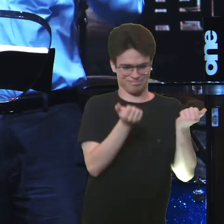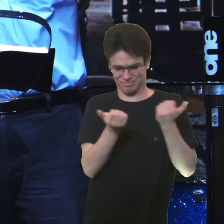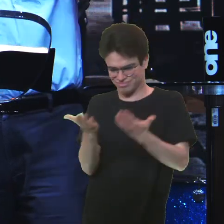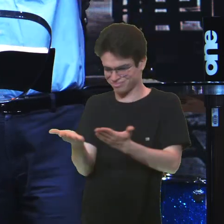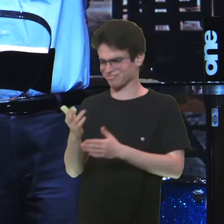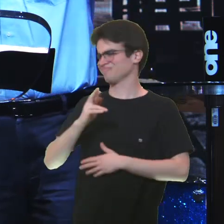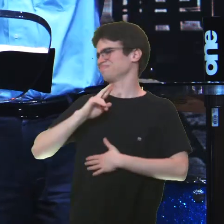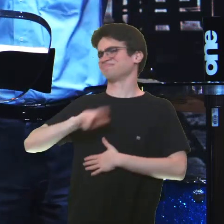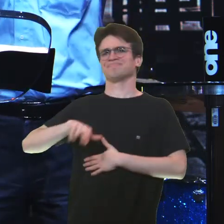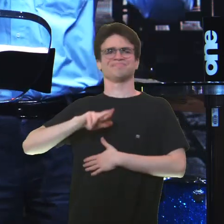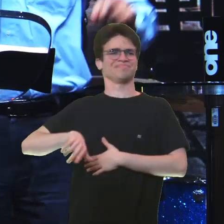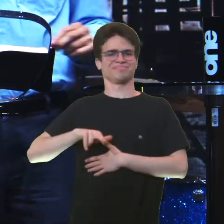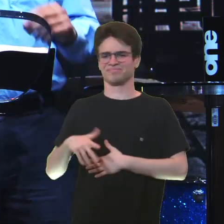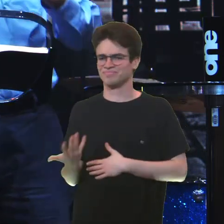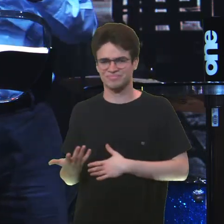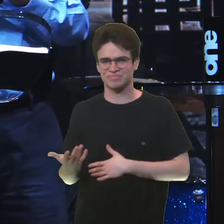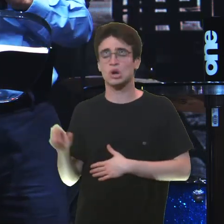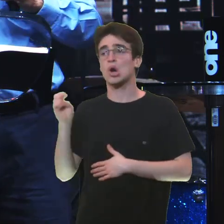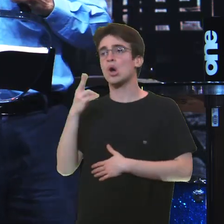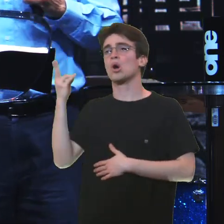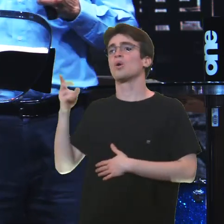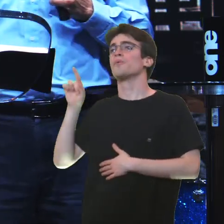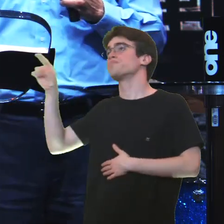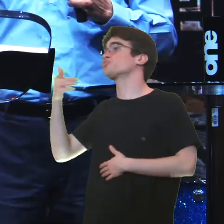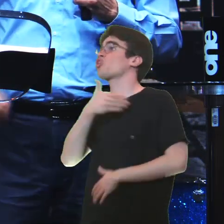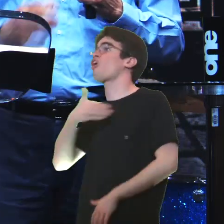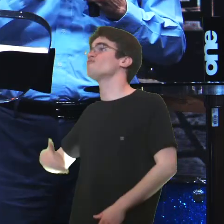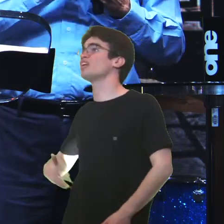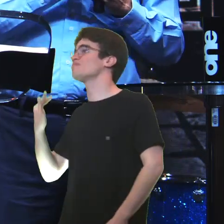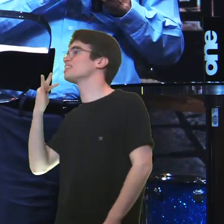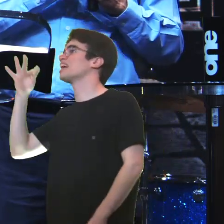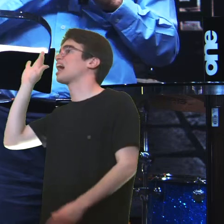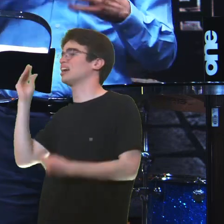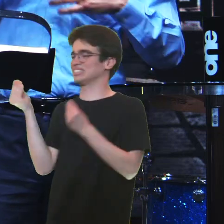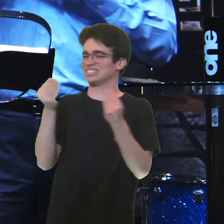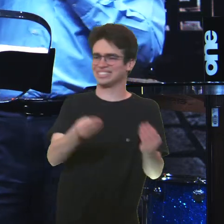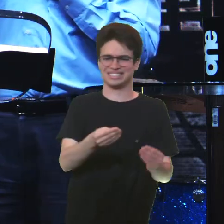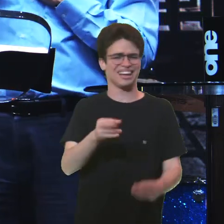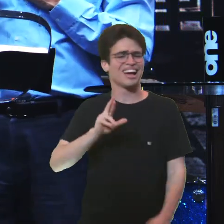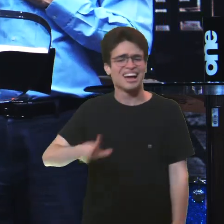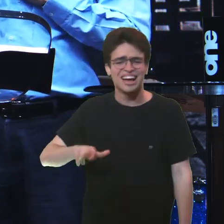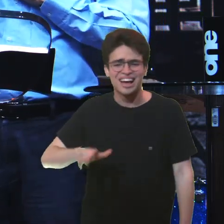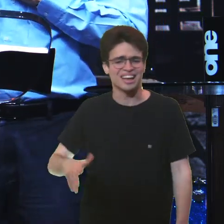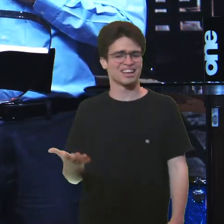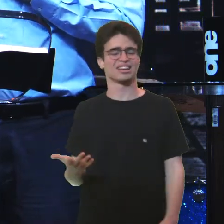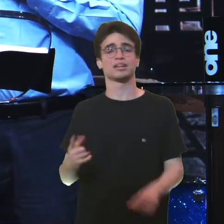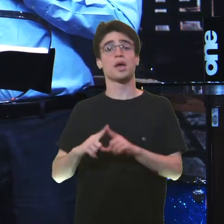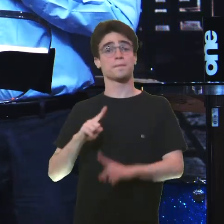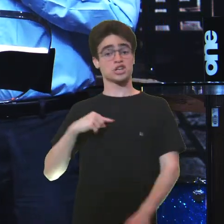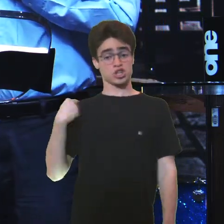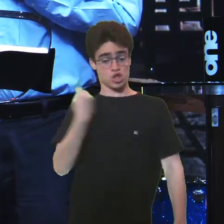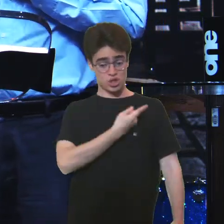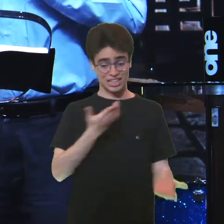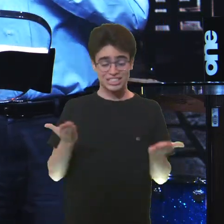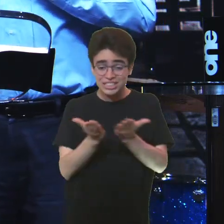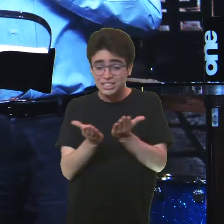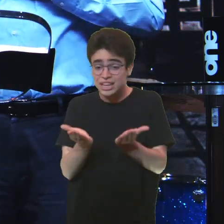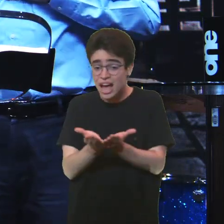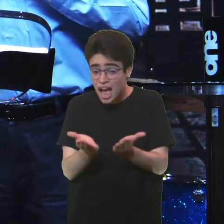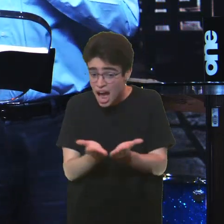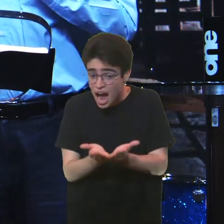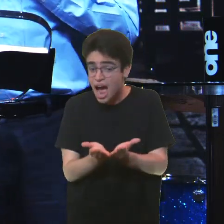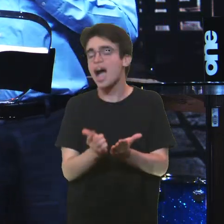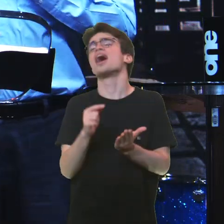que vai levar. quizás no la va a llevar el gobierno central, Talvez não vai ser o governo federal. Pero como cristianos Mas como cristãos, podemos